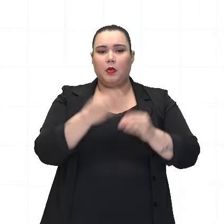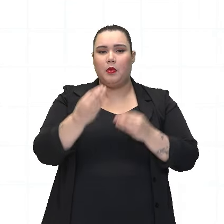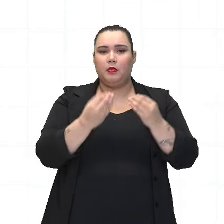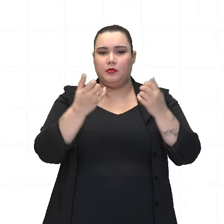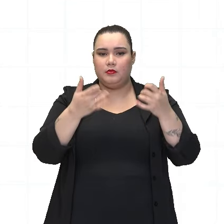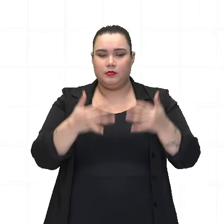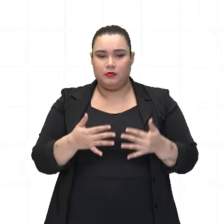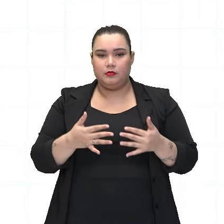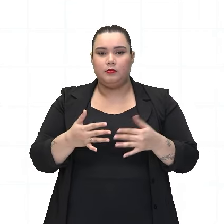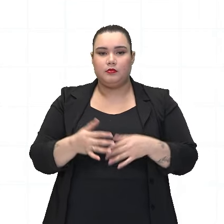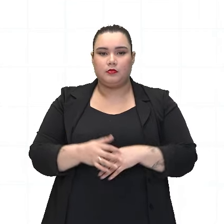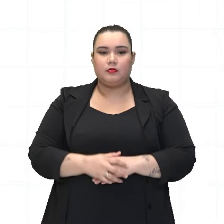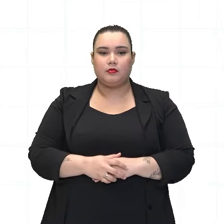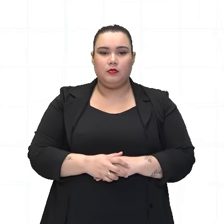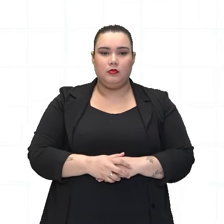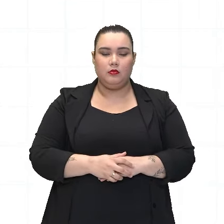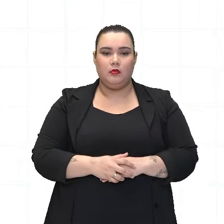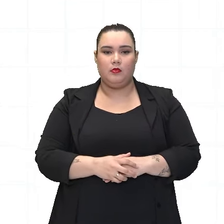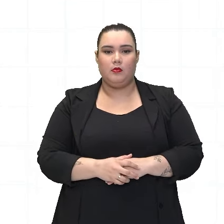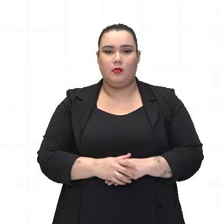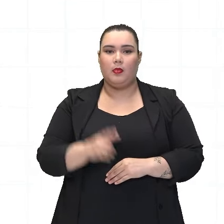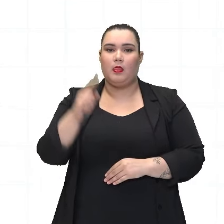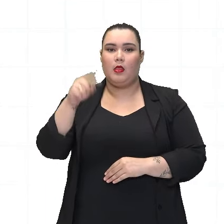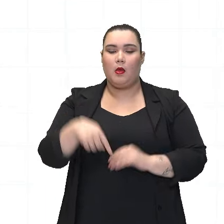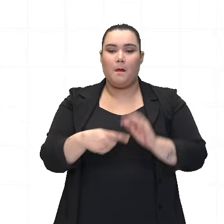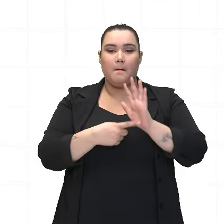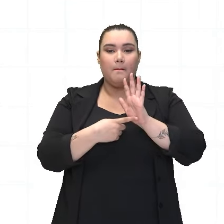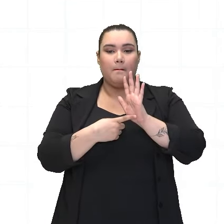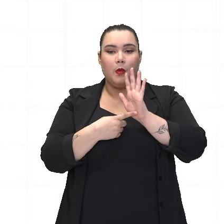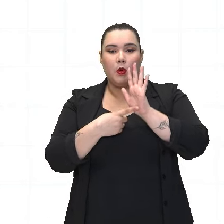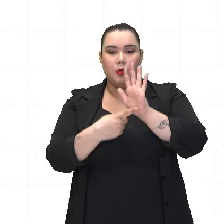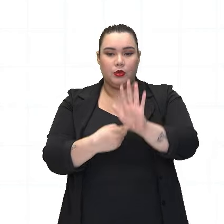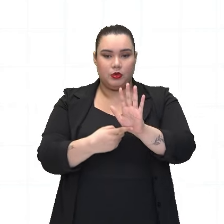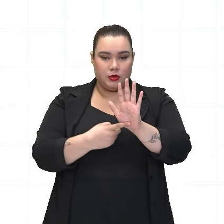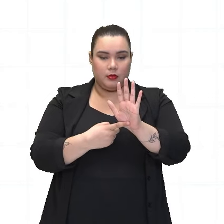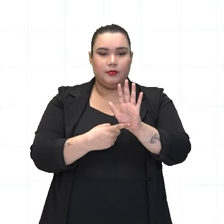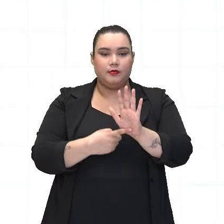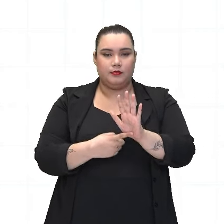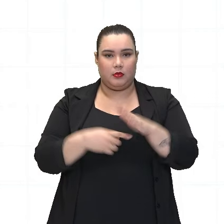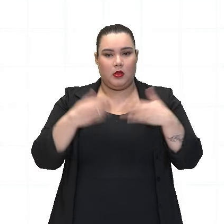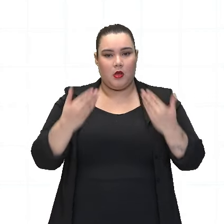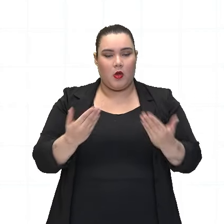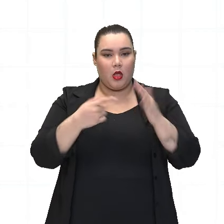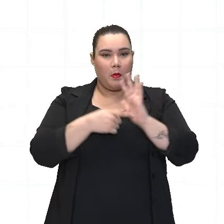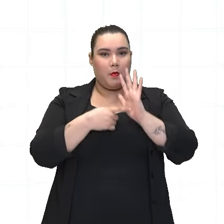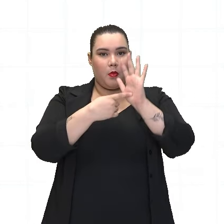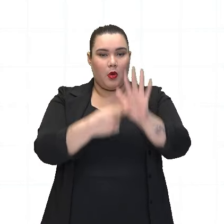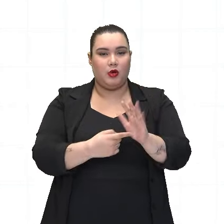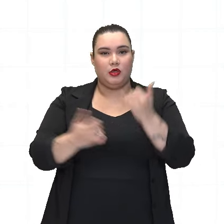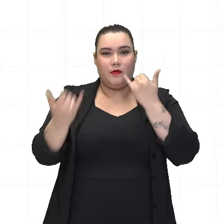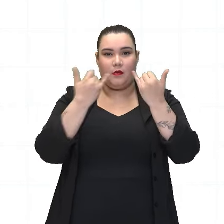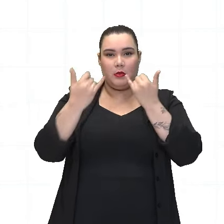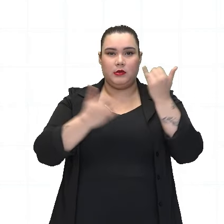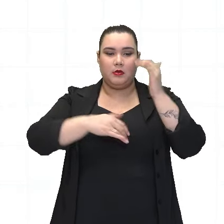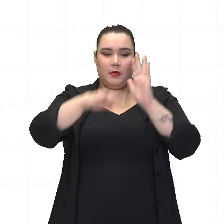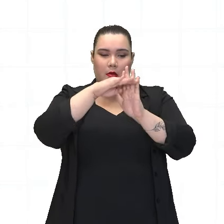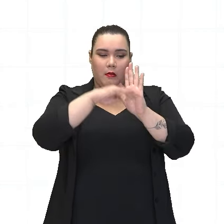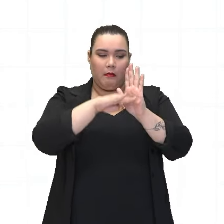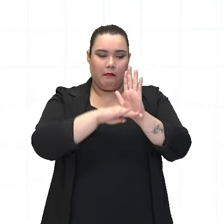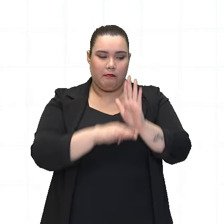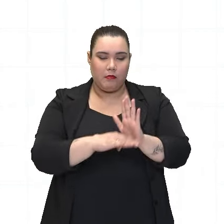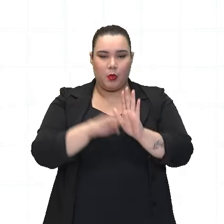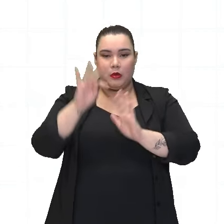Ele faz isso por meio da exposição. Então perceba que ele expõe informações, ele tem uma